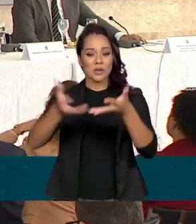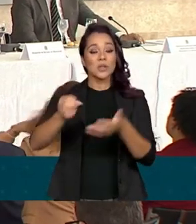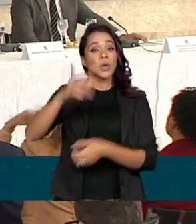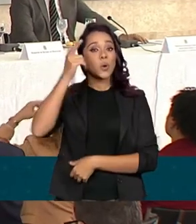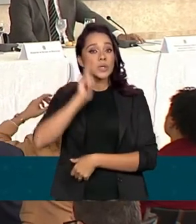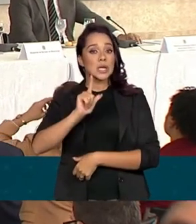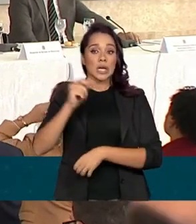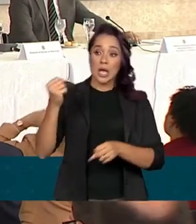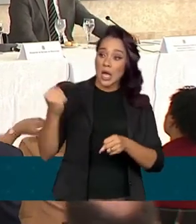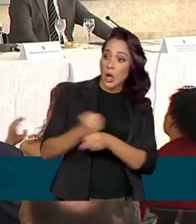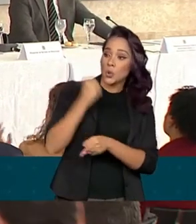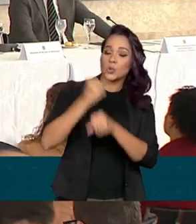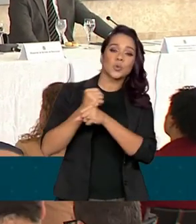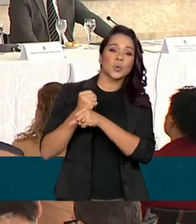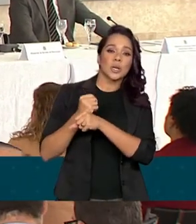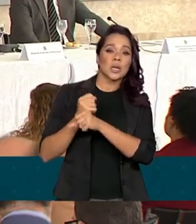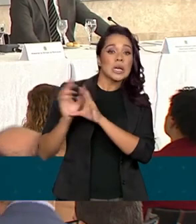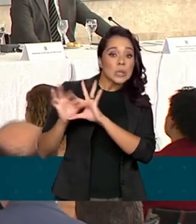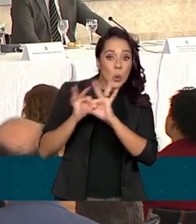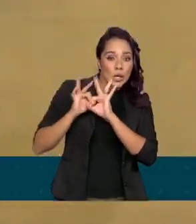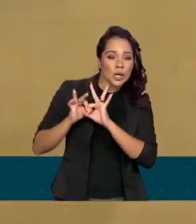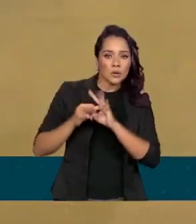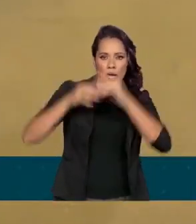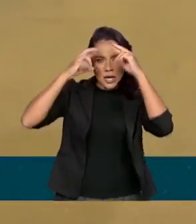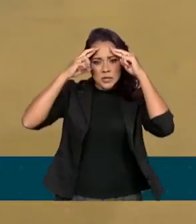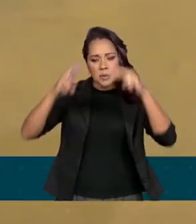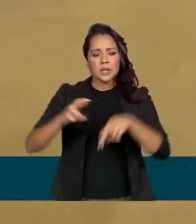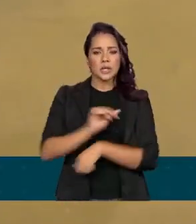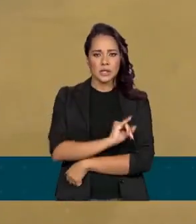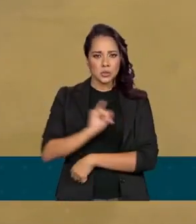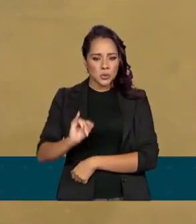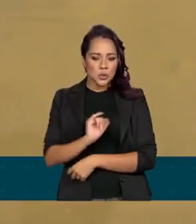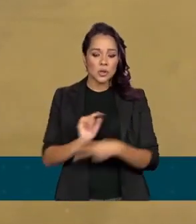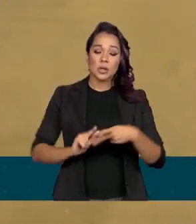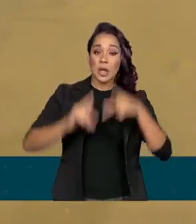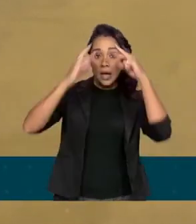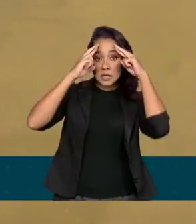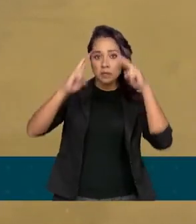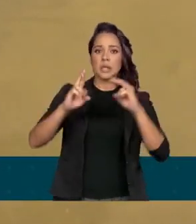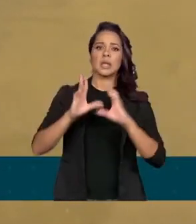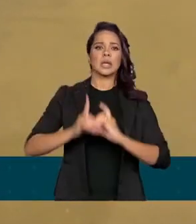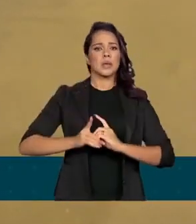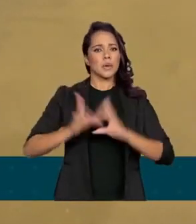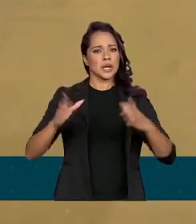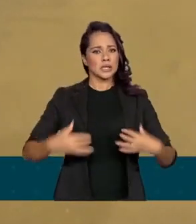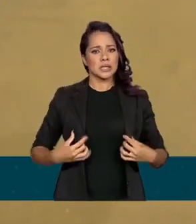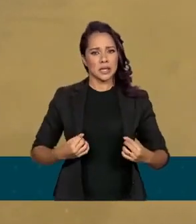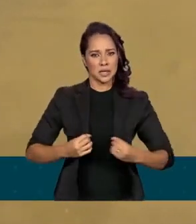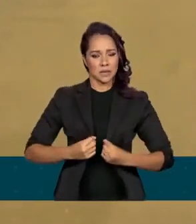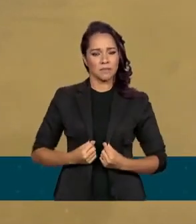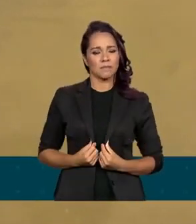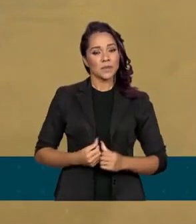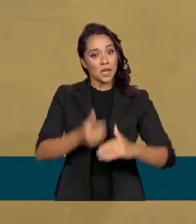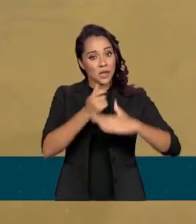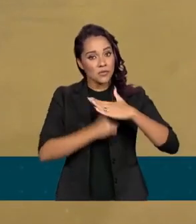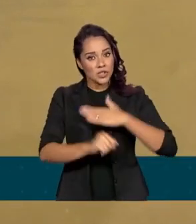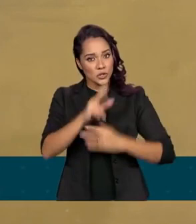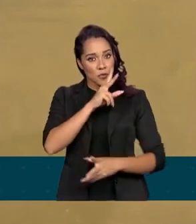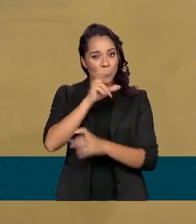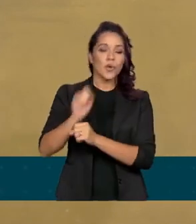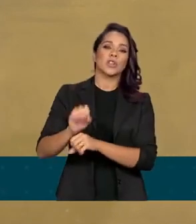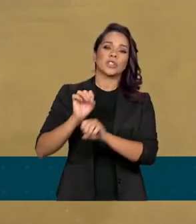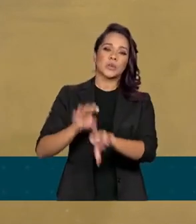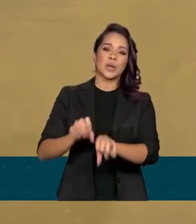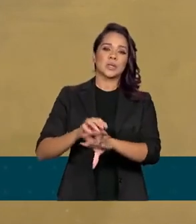nosso país estando unidos, respeitando as instituições, respeitando a democracia e investindo fortemente